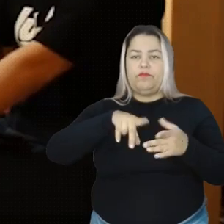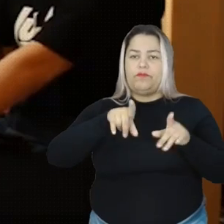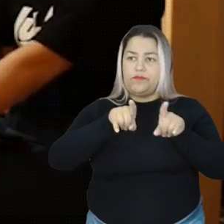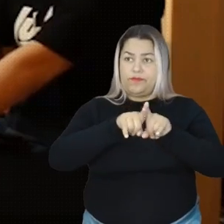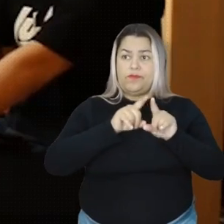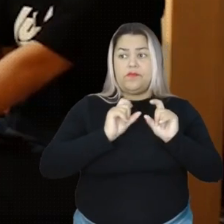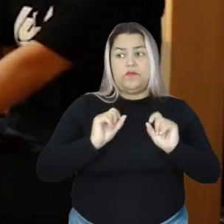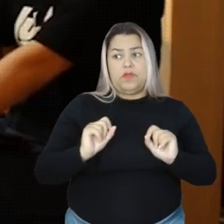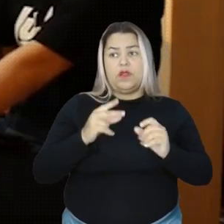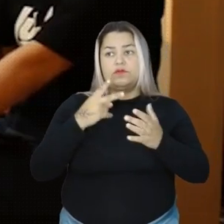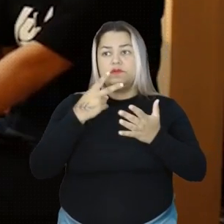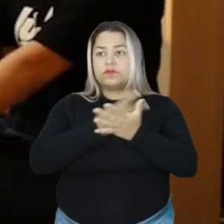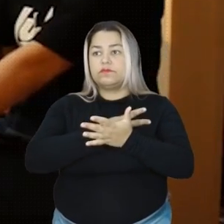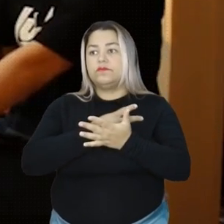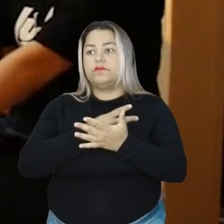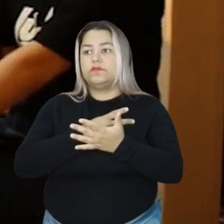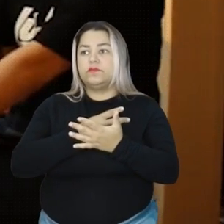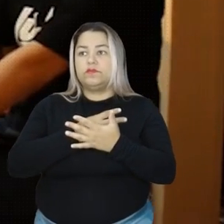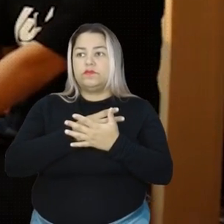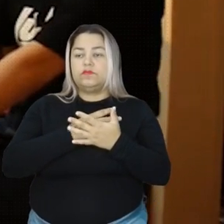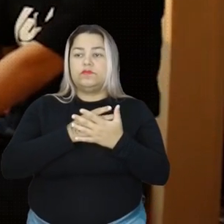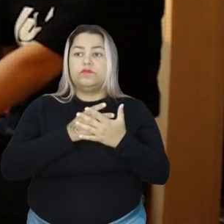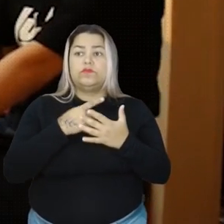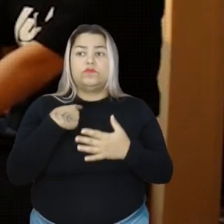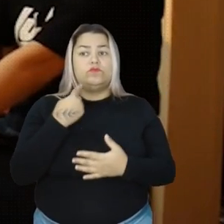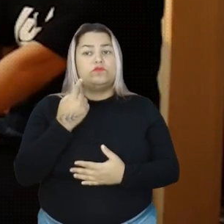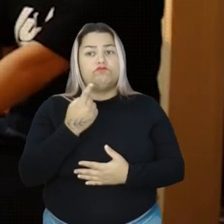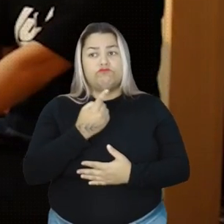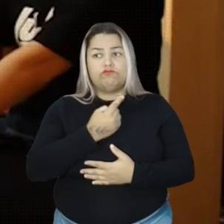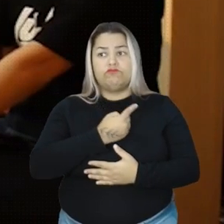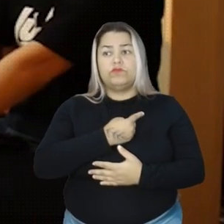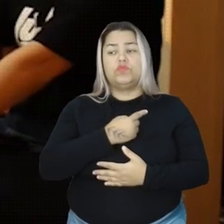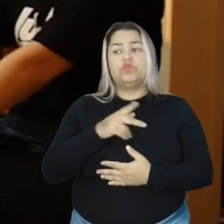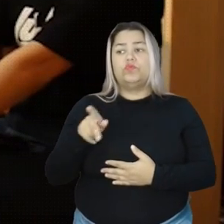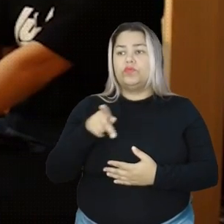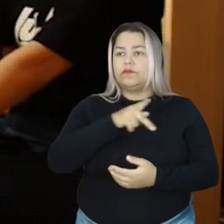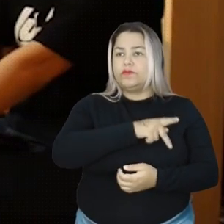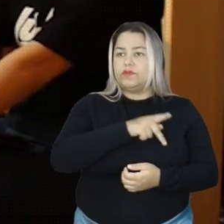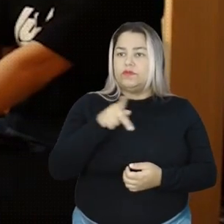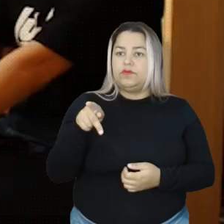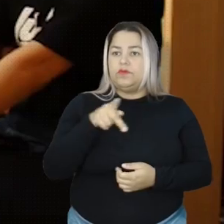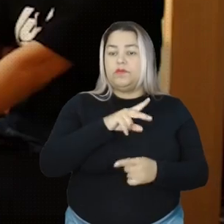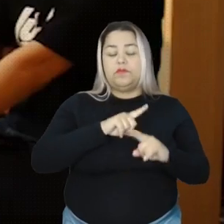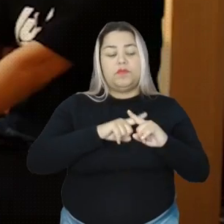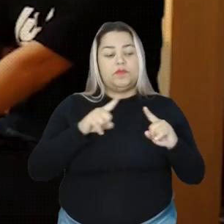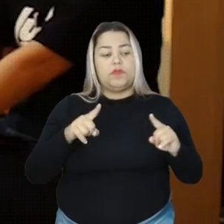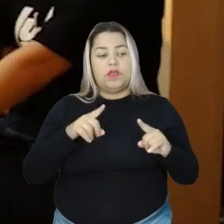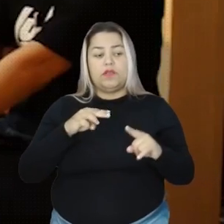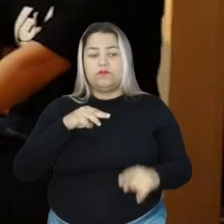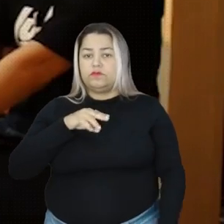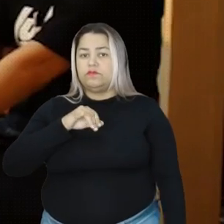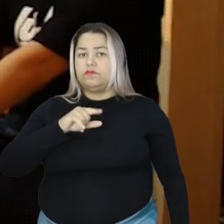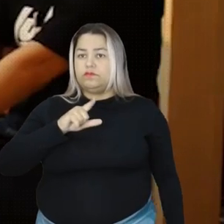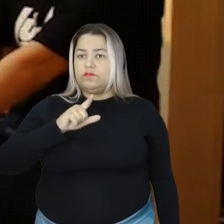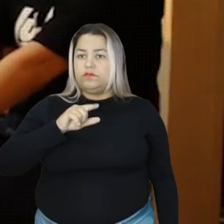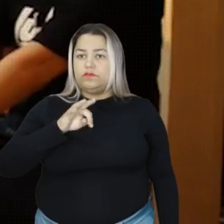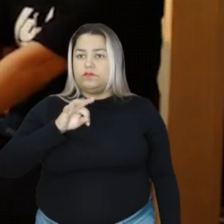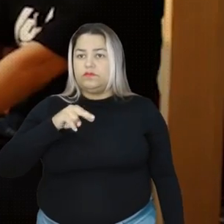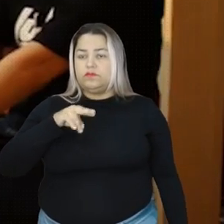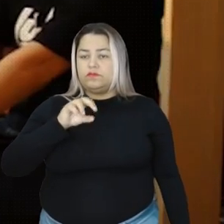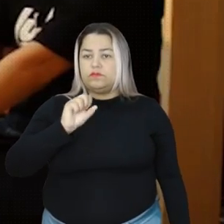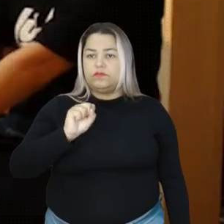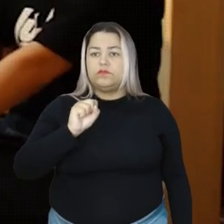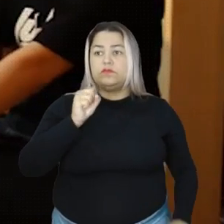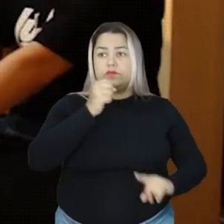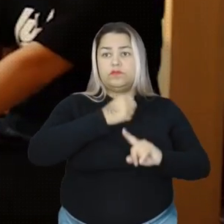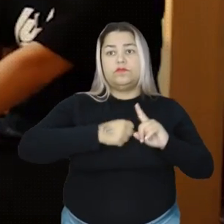perpassava, né, por quadros nossos, não só de professores, mas dos militantes sociais, comunitários e tal. Né?